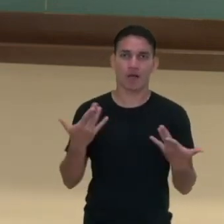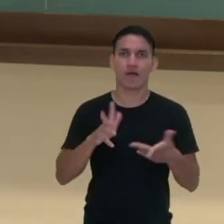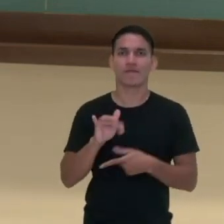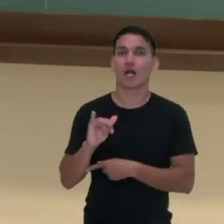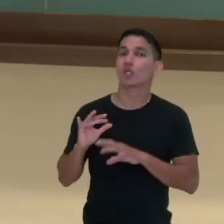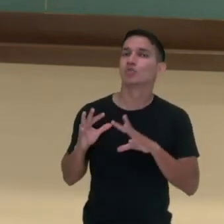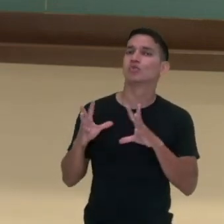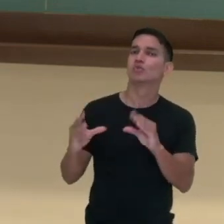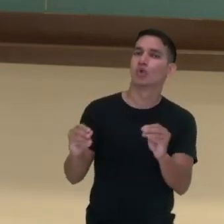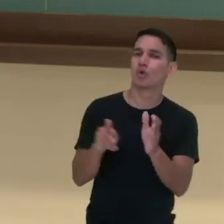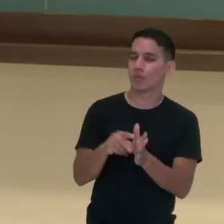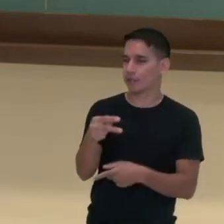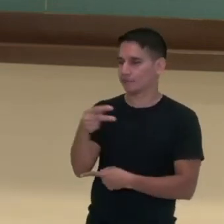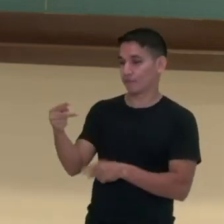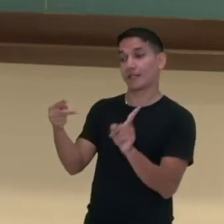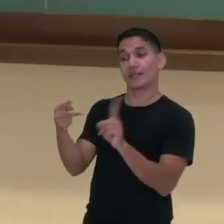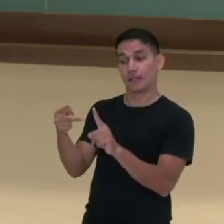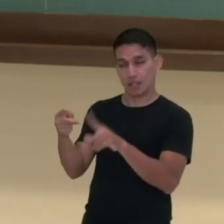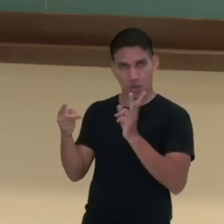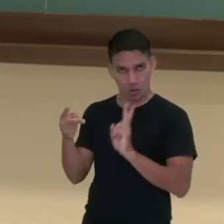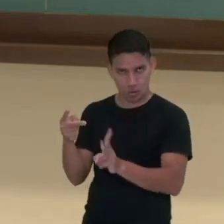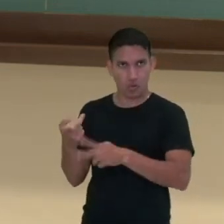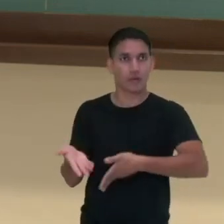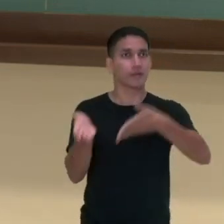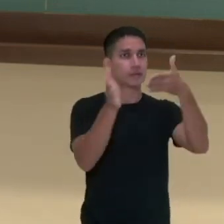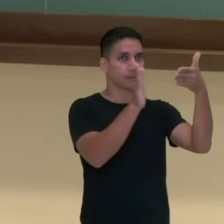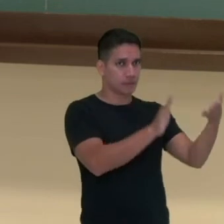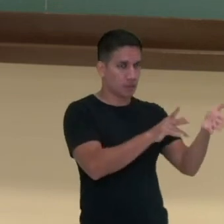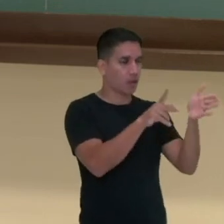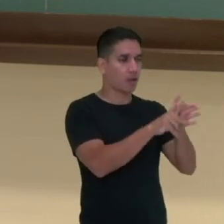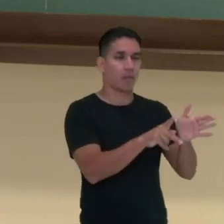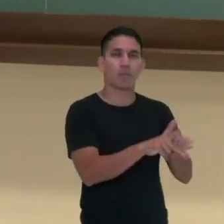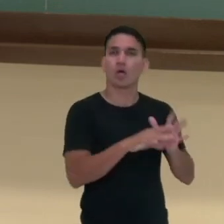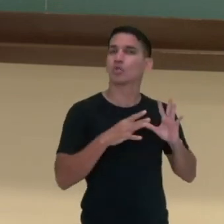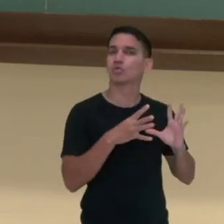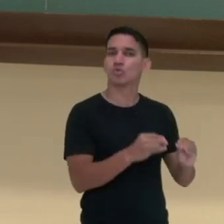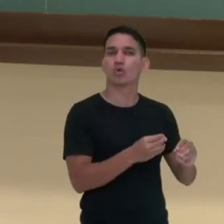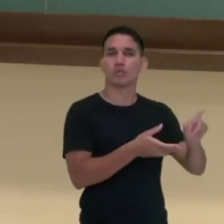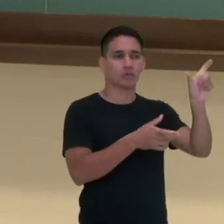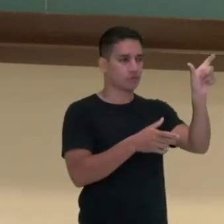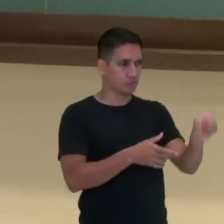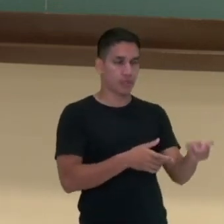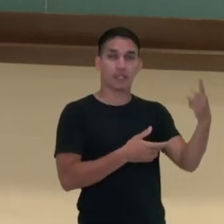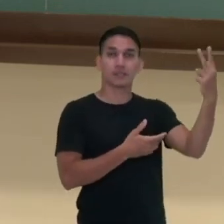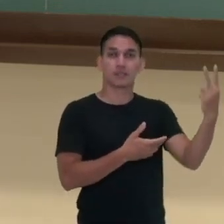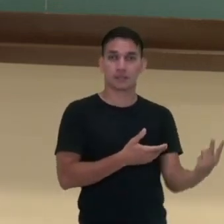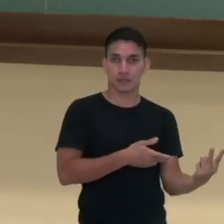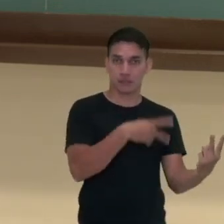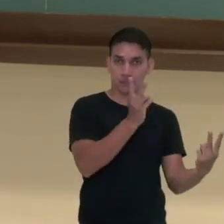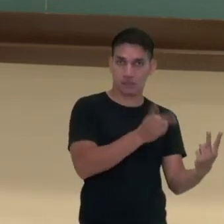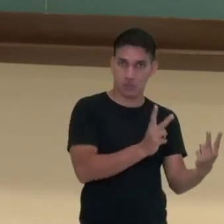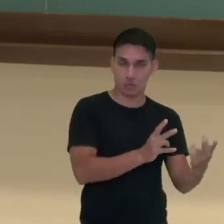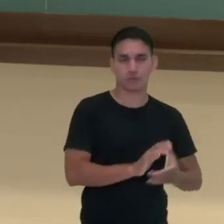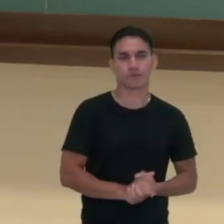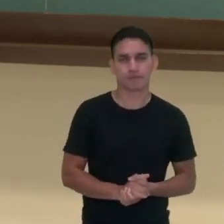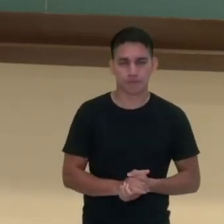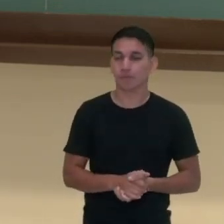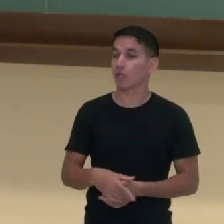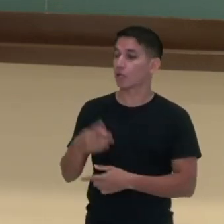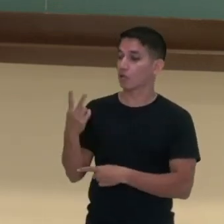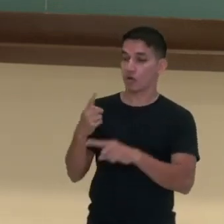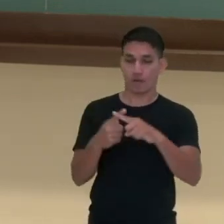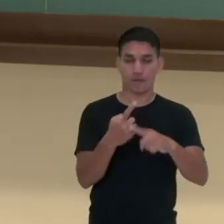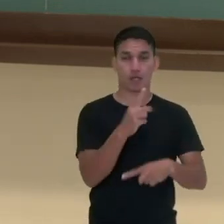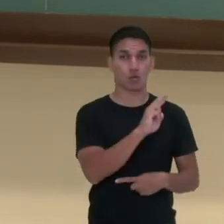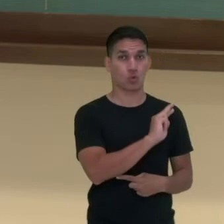todos os elementos da segunda linha e novamente multiplicar por todos os elementos da segunda coluna. Então aqui, ó, 2